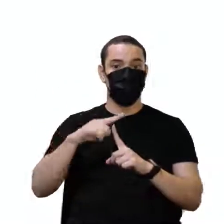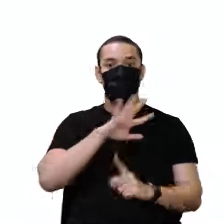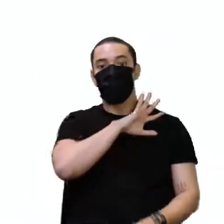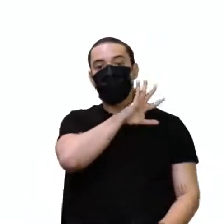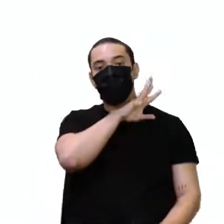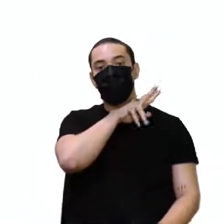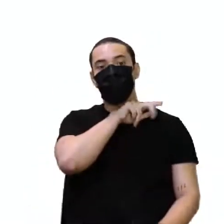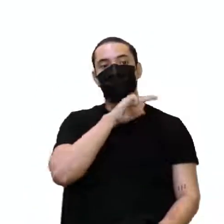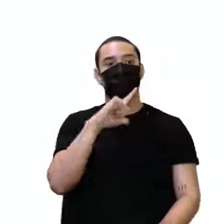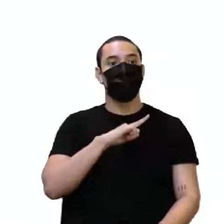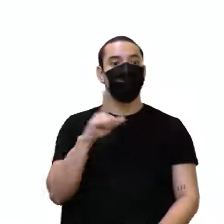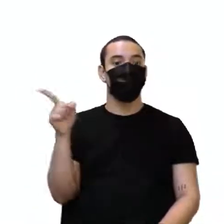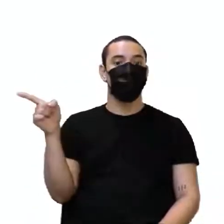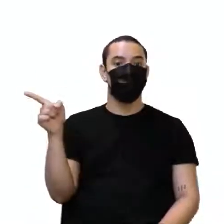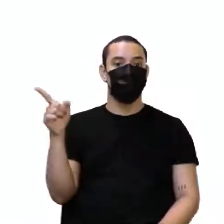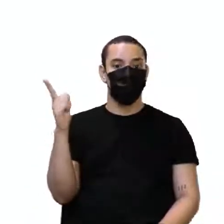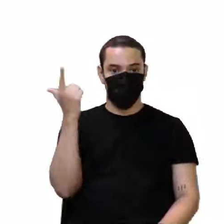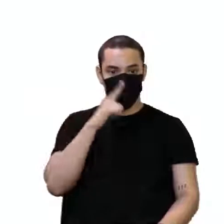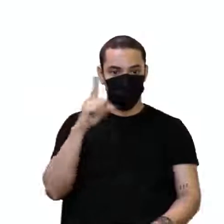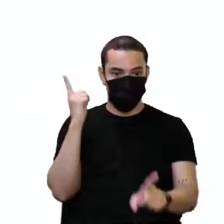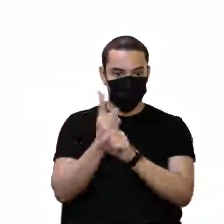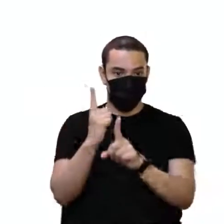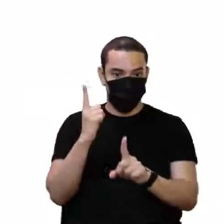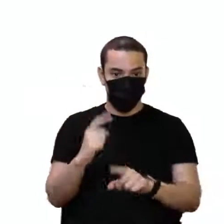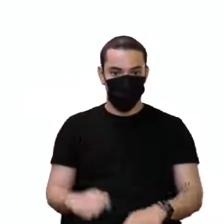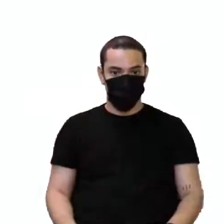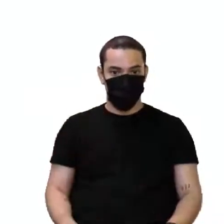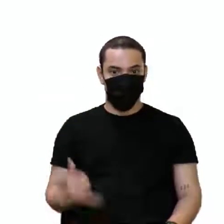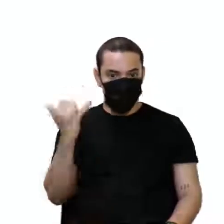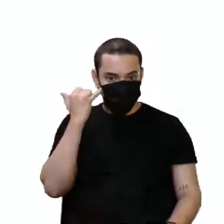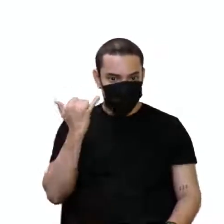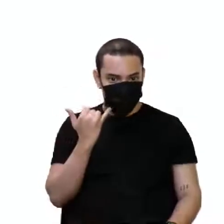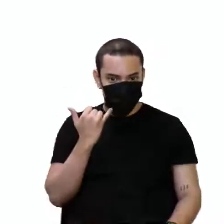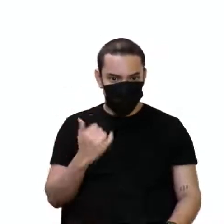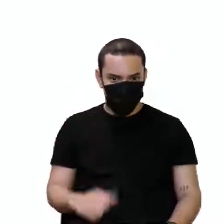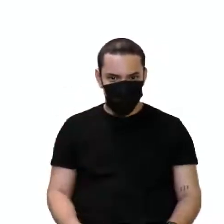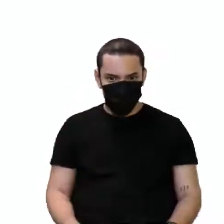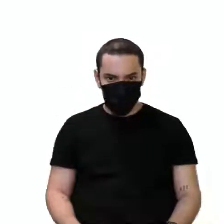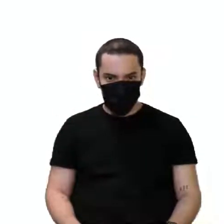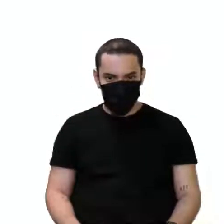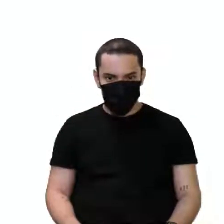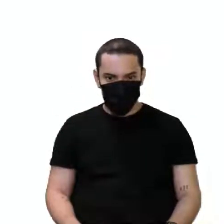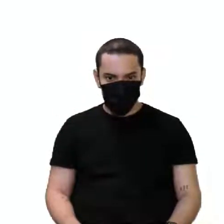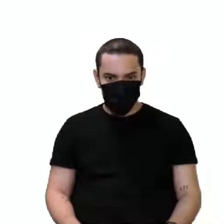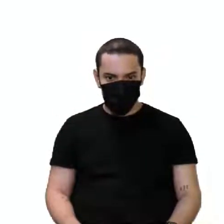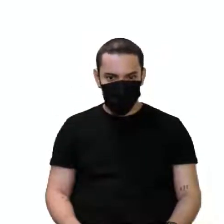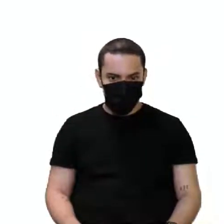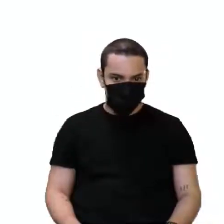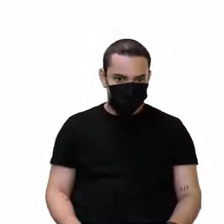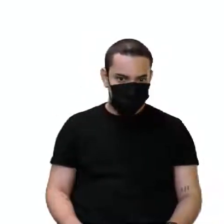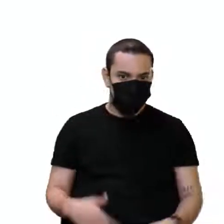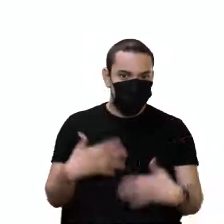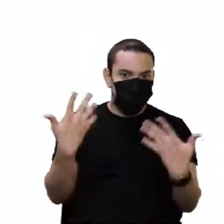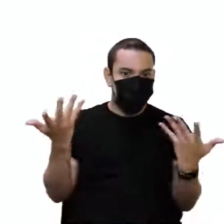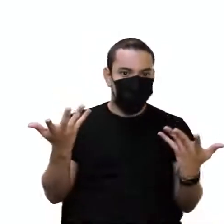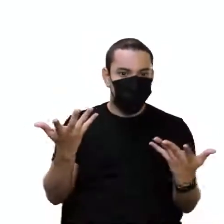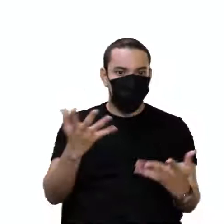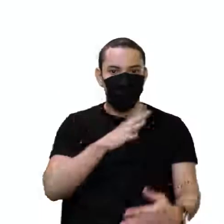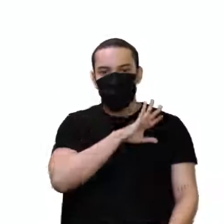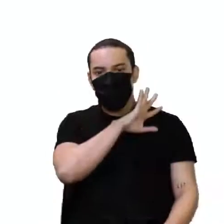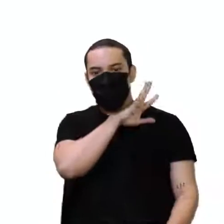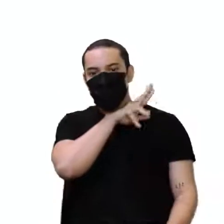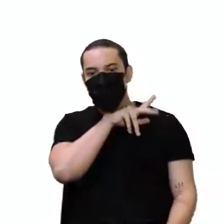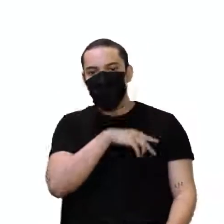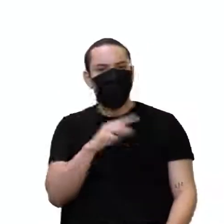aí. Tu consegue identificar, Vitor? Vamos ver. Quem sabe que bicho que tem ali? Professora, chuta,